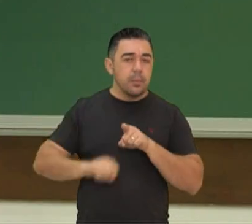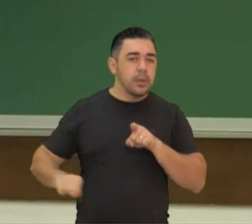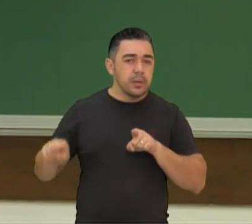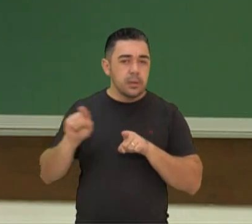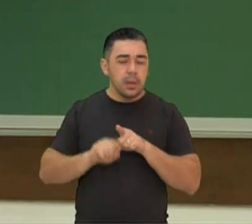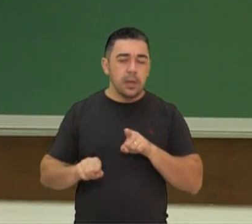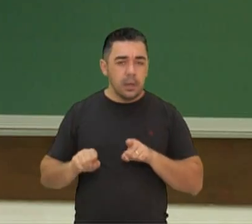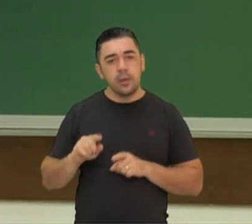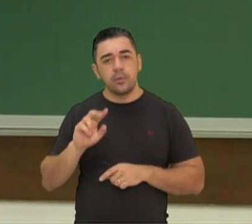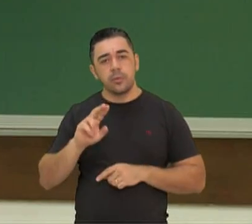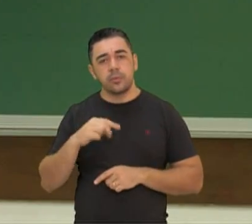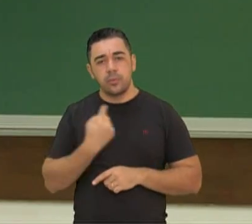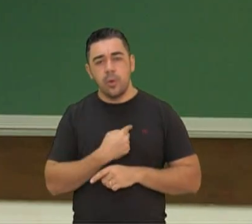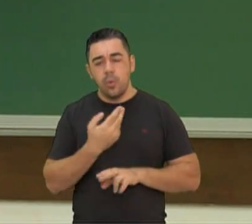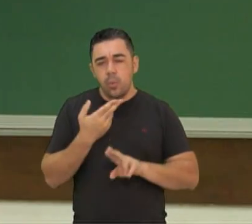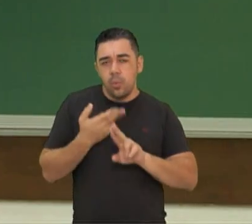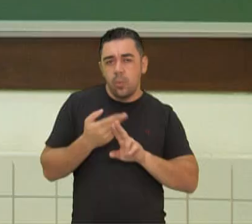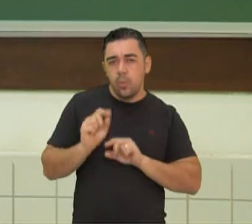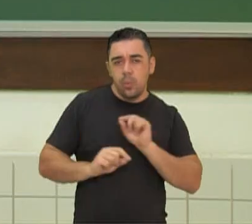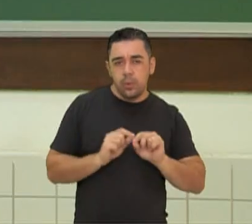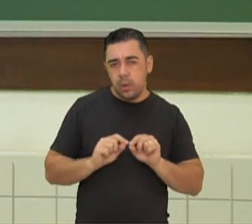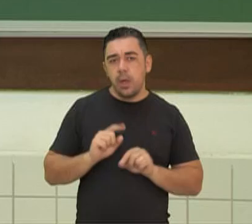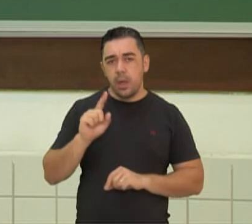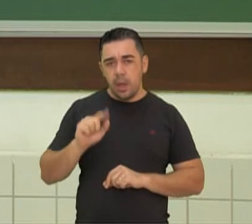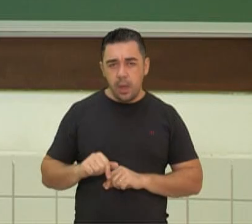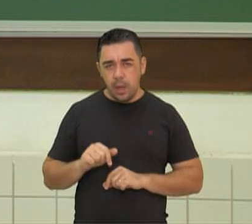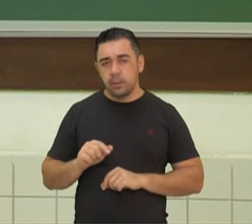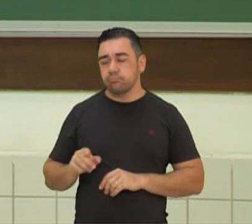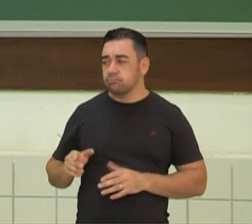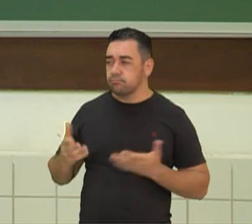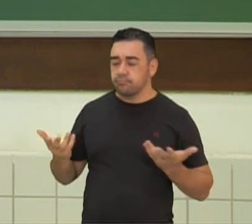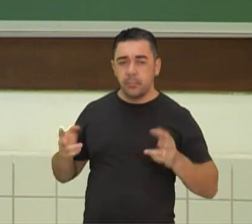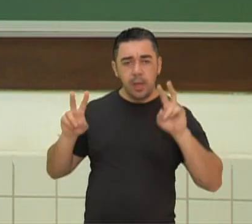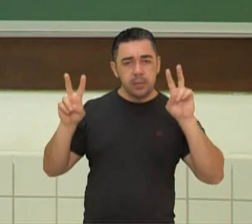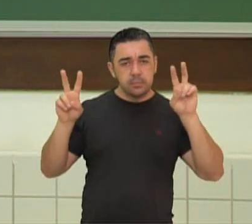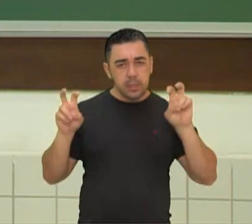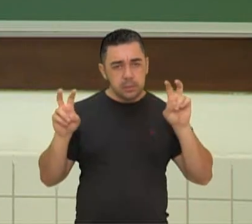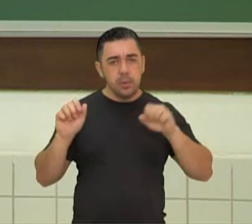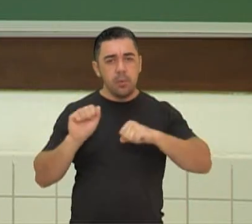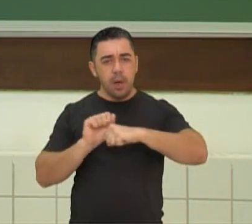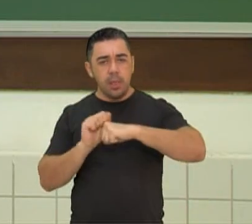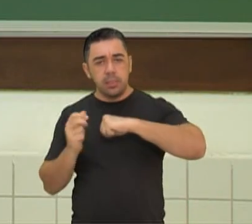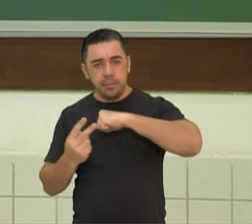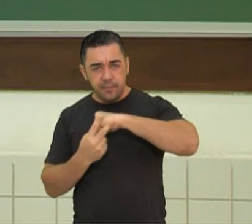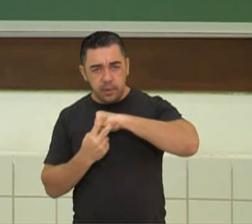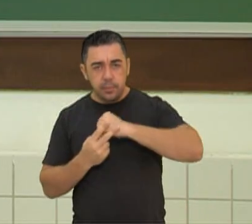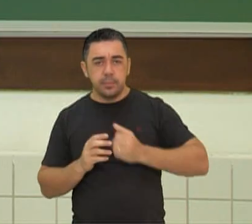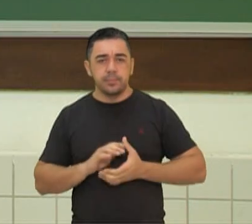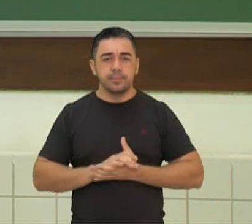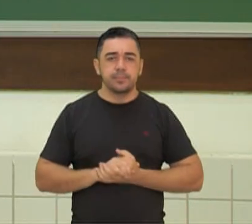nós nos apropriarmos as expressões adverbiais.